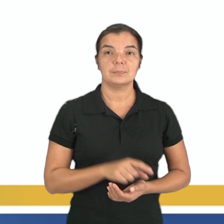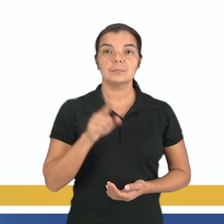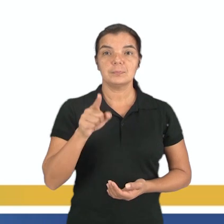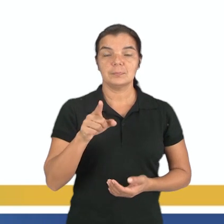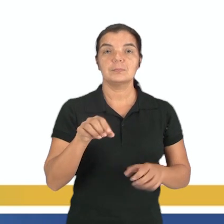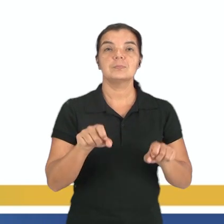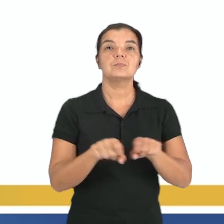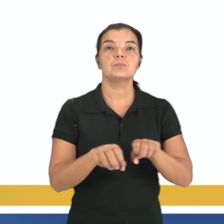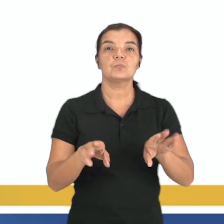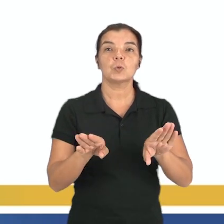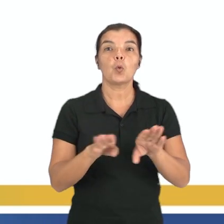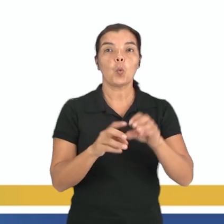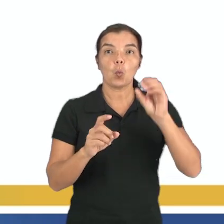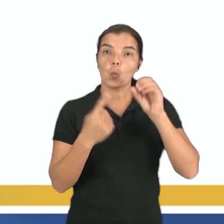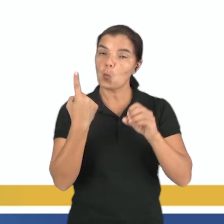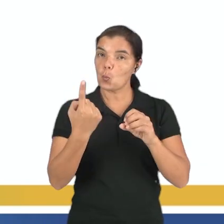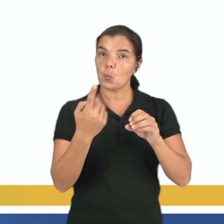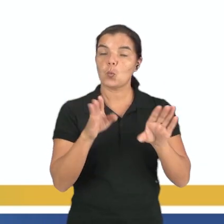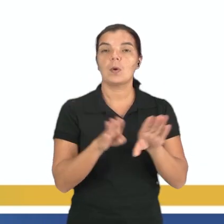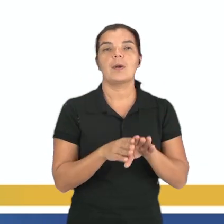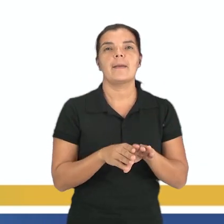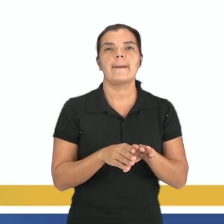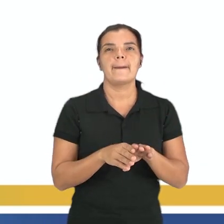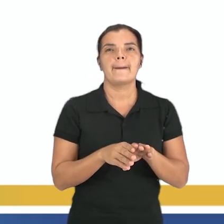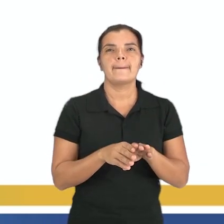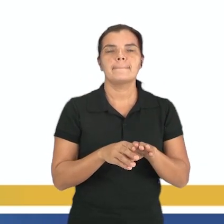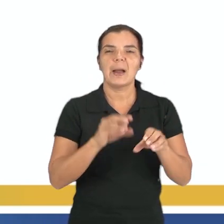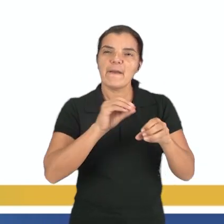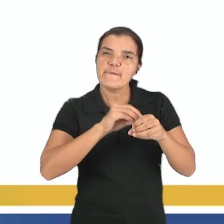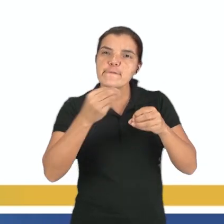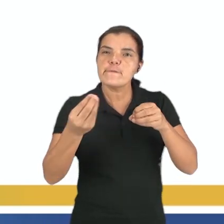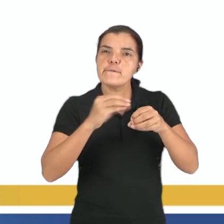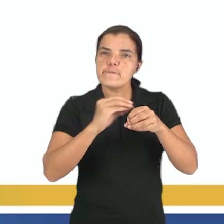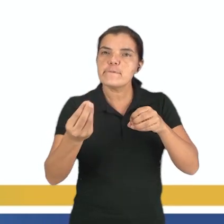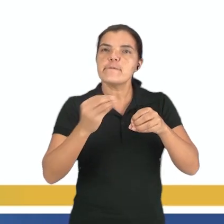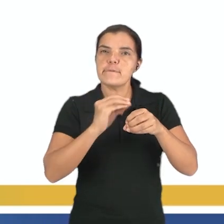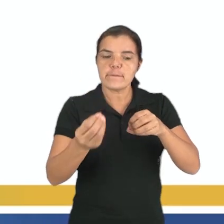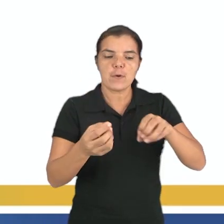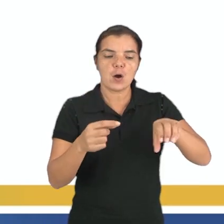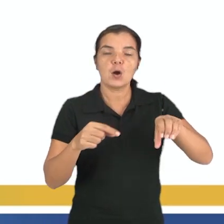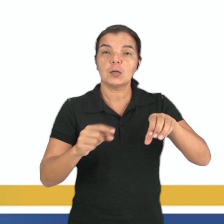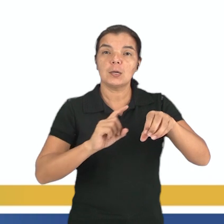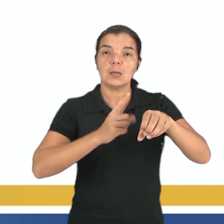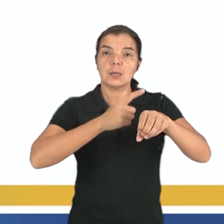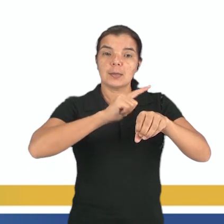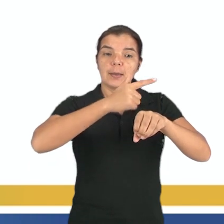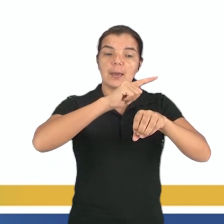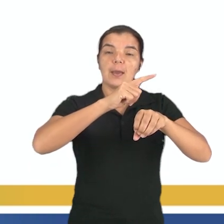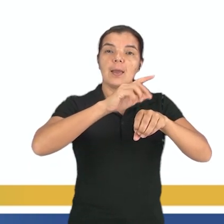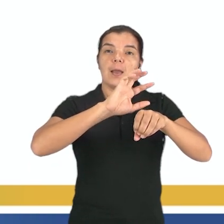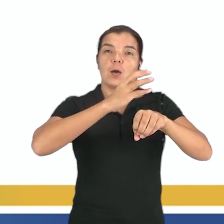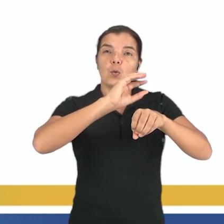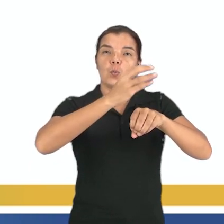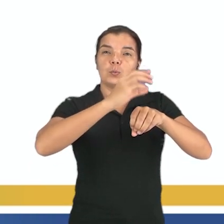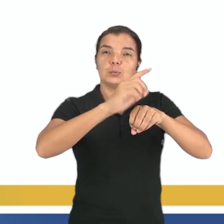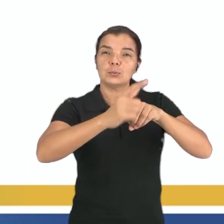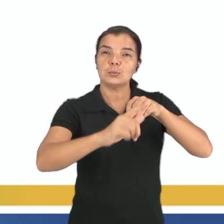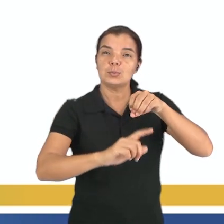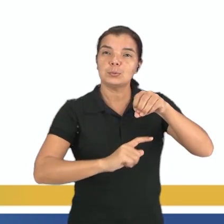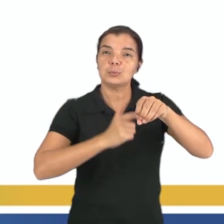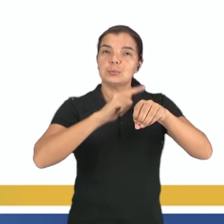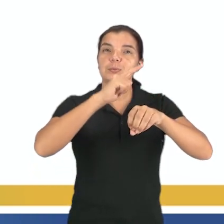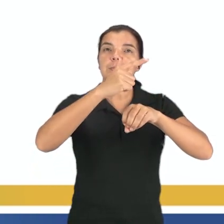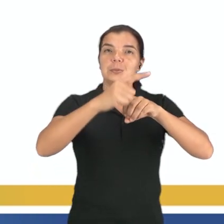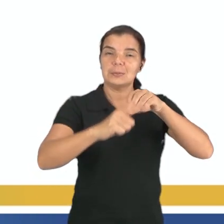Nesse caso aí, o 1, que é essa estrutura mais externa, que é essa delimitação que a gente tem, é o que a gente chama de